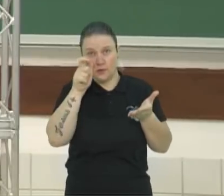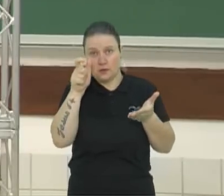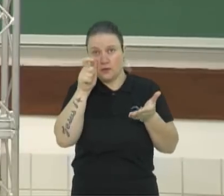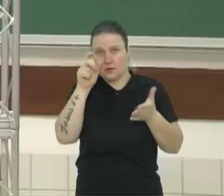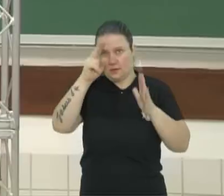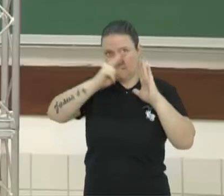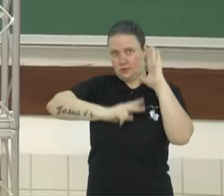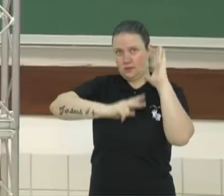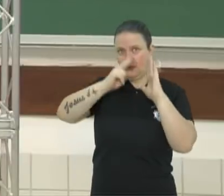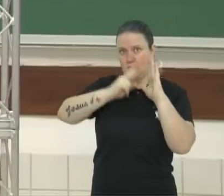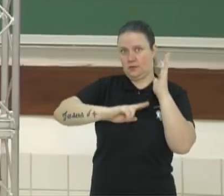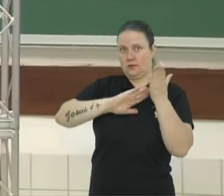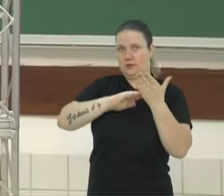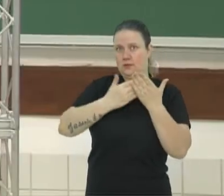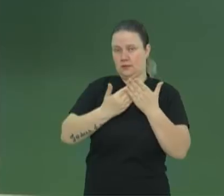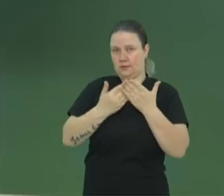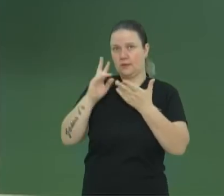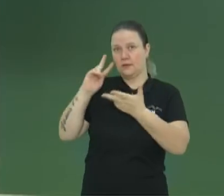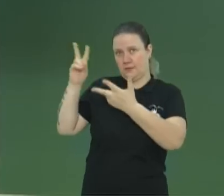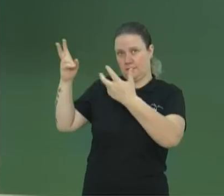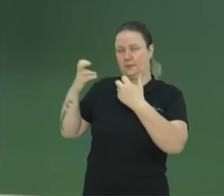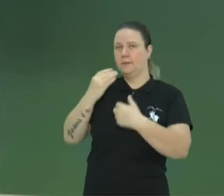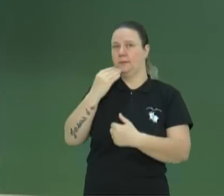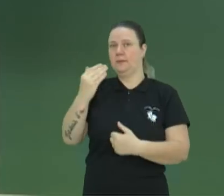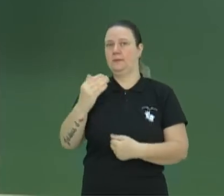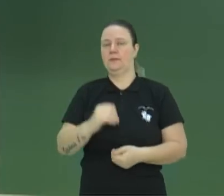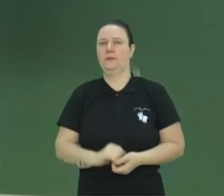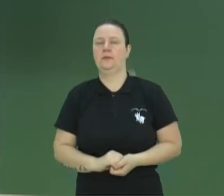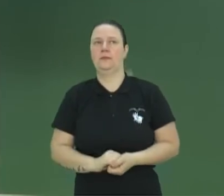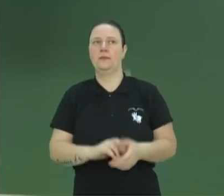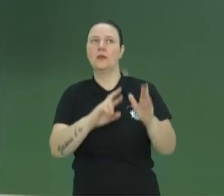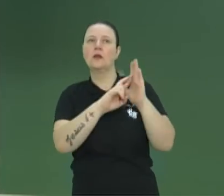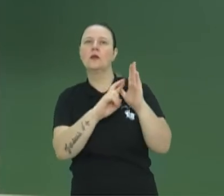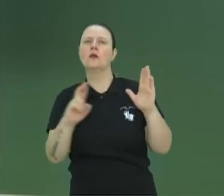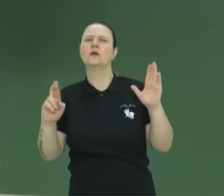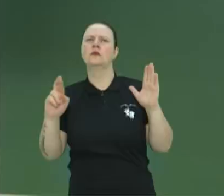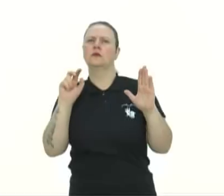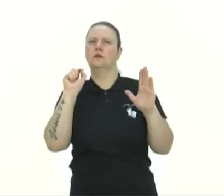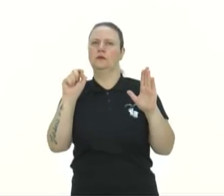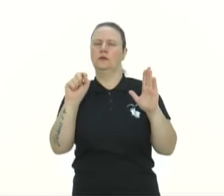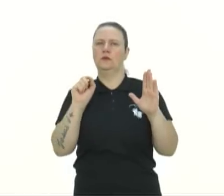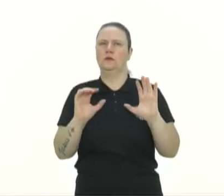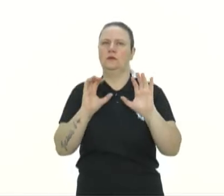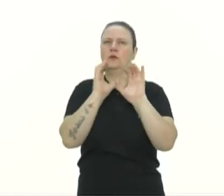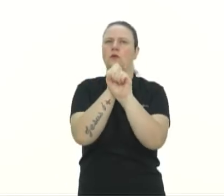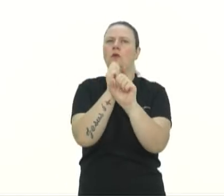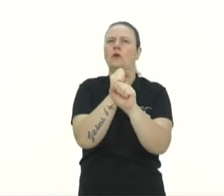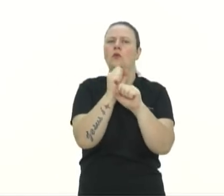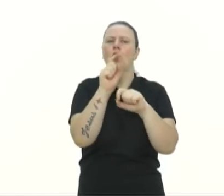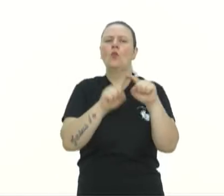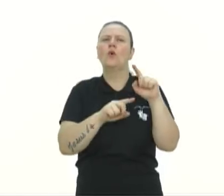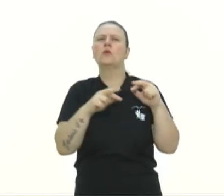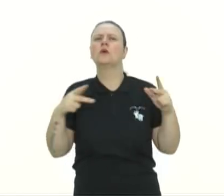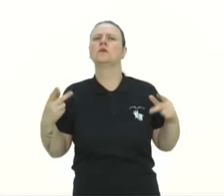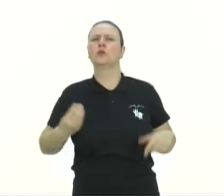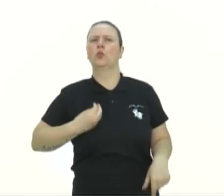comigo a leitura e interpretação dessa questão. Vamos lá. Responda. Quantos elementos tem a matriz quadrada de ordem 5?